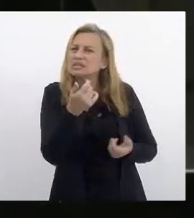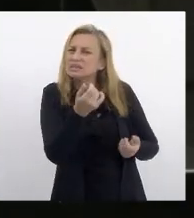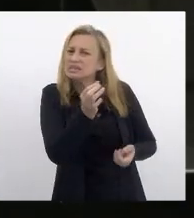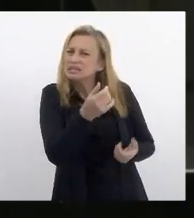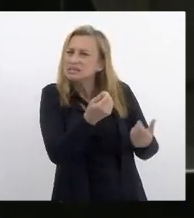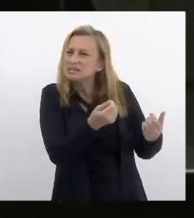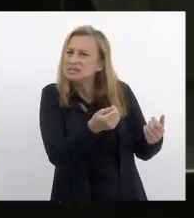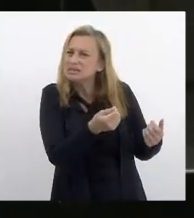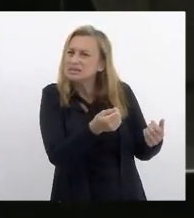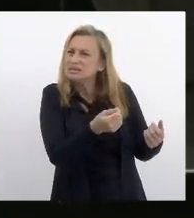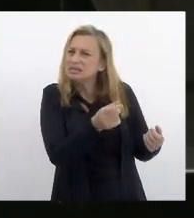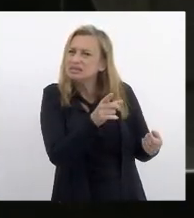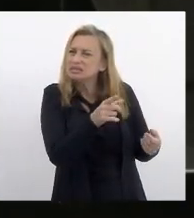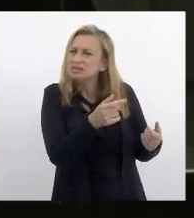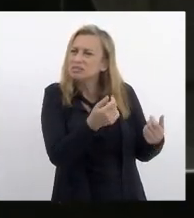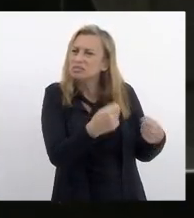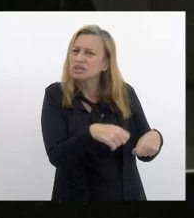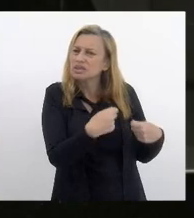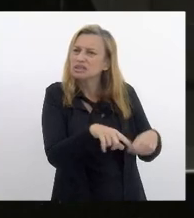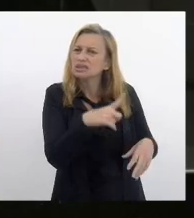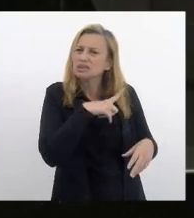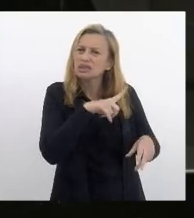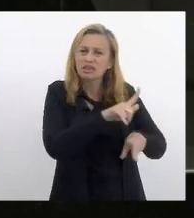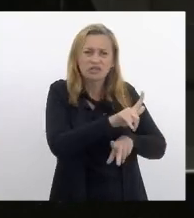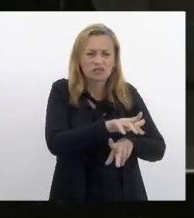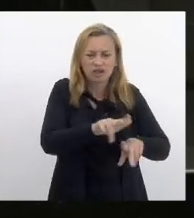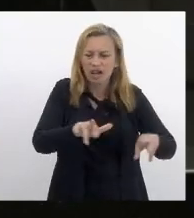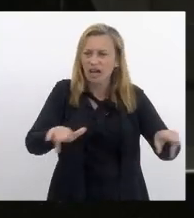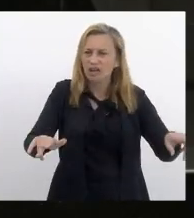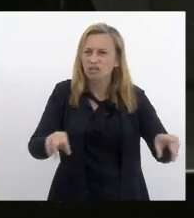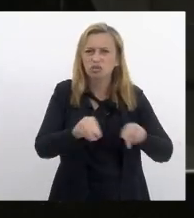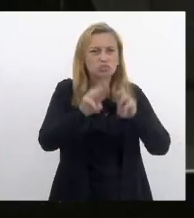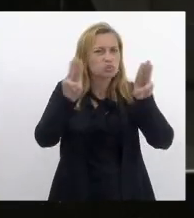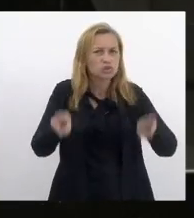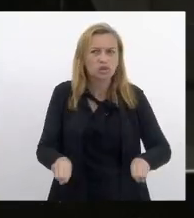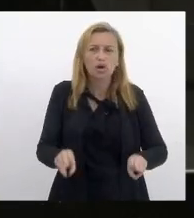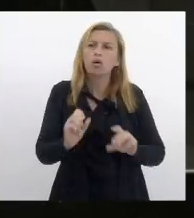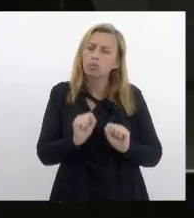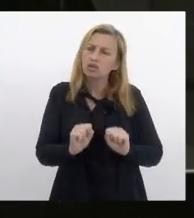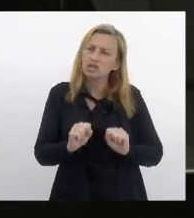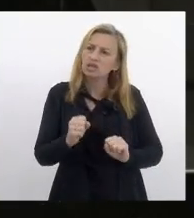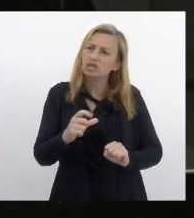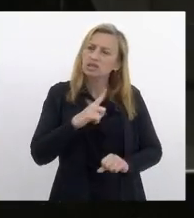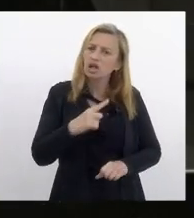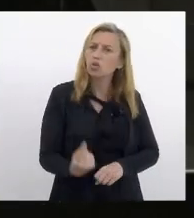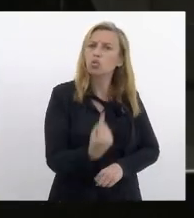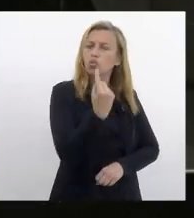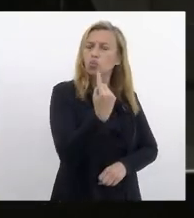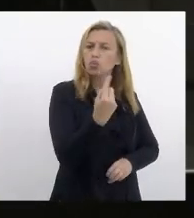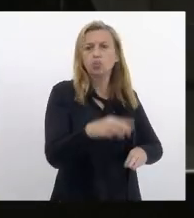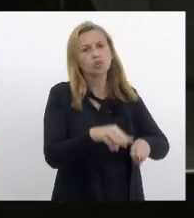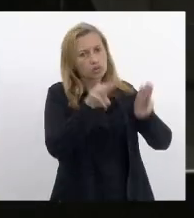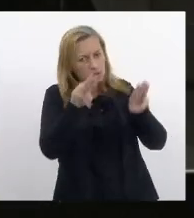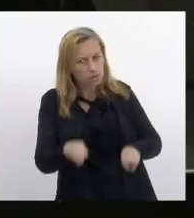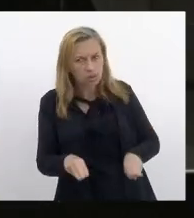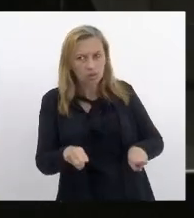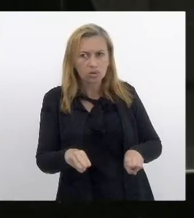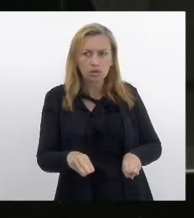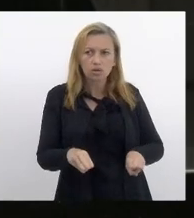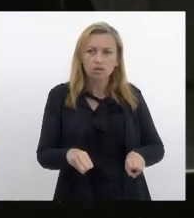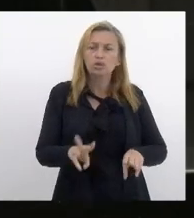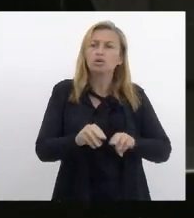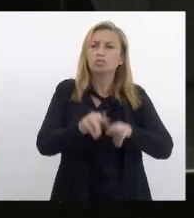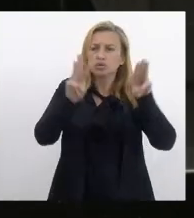necessariamente você tem que ter vários museus, né? Você poderia ter apenas um museu, né? O Museu